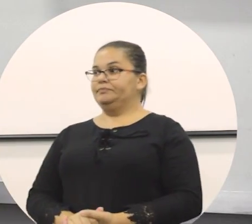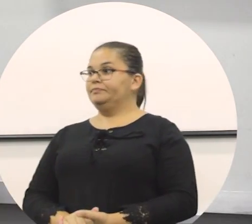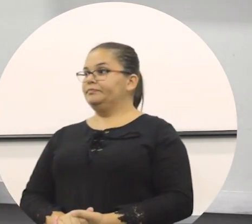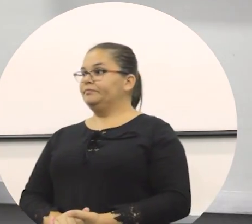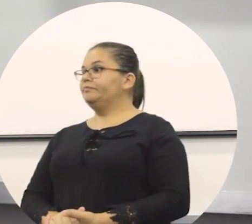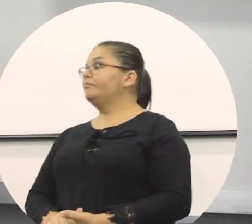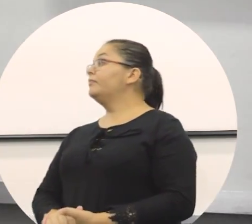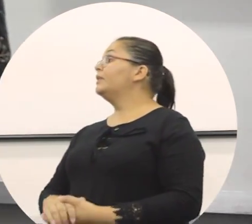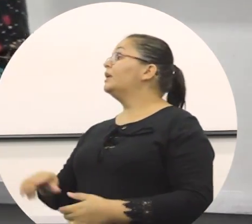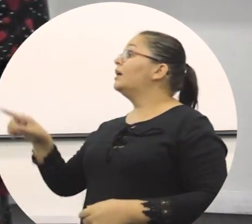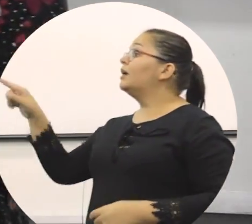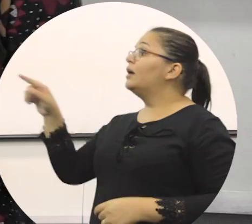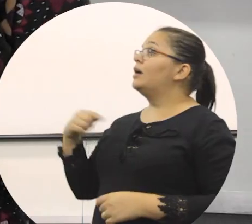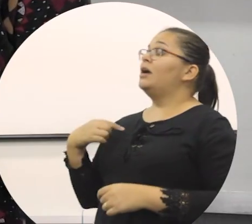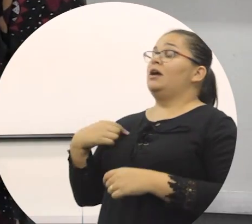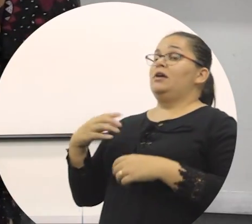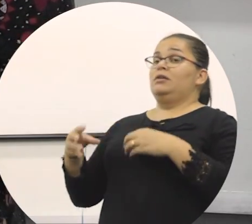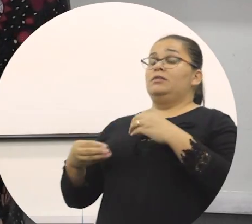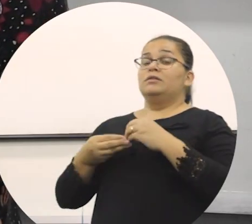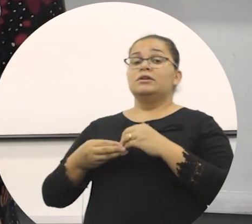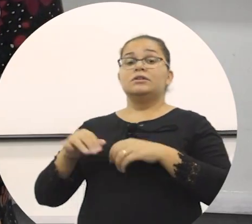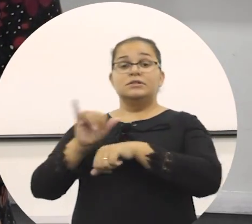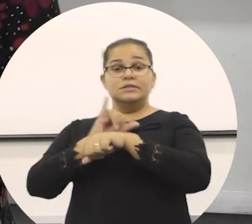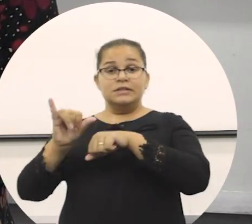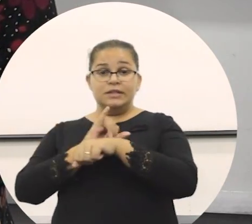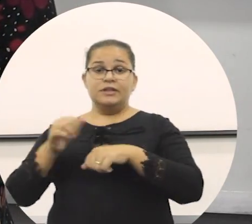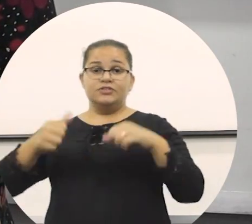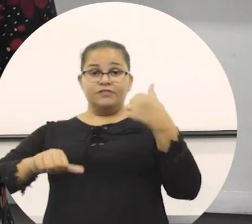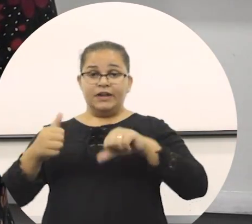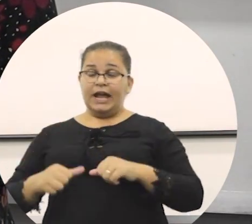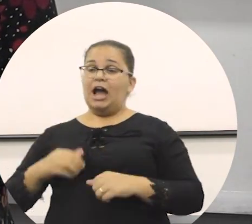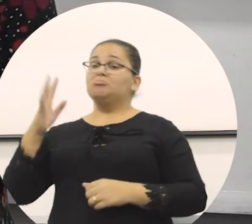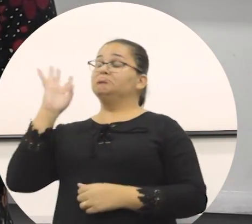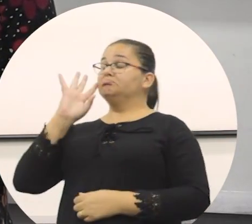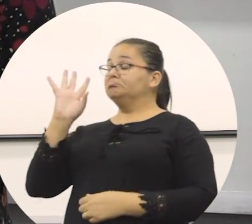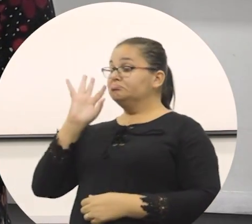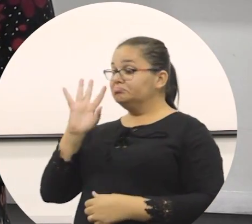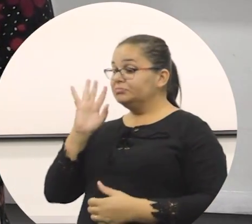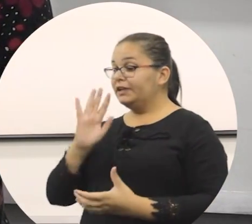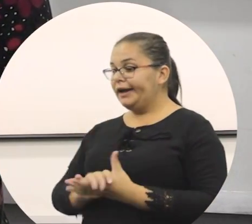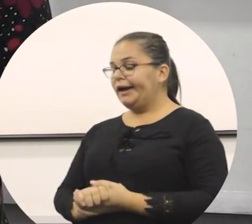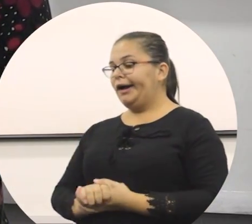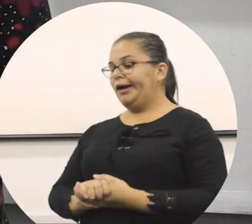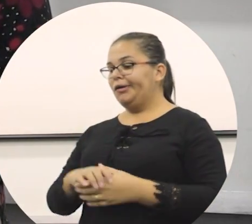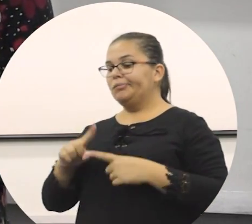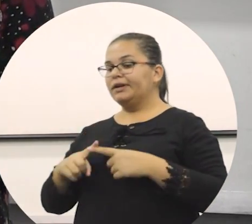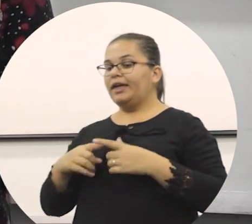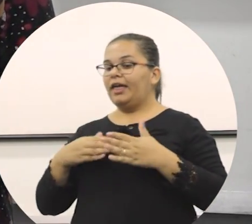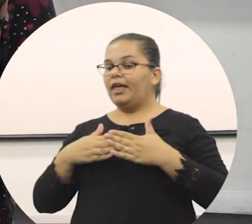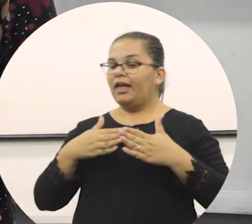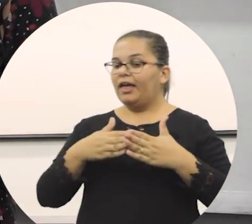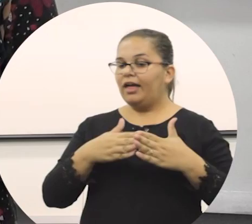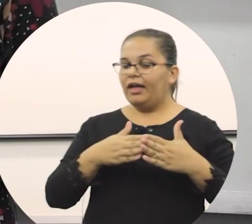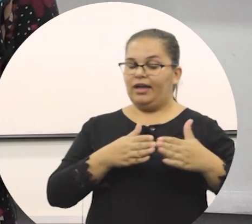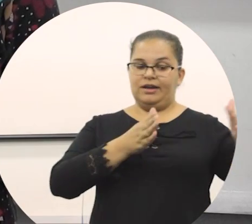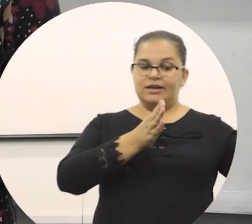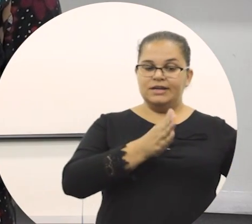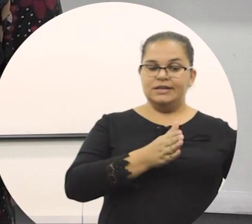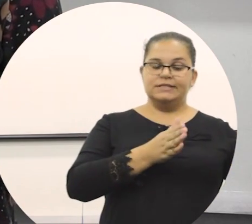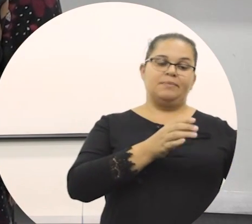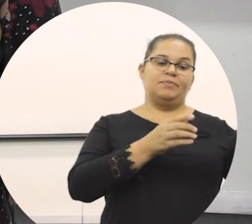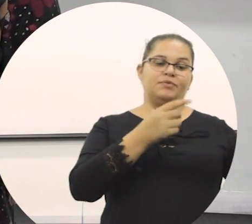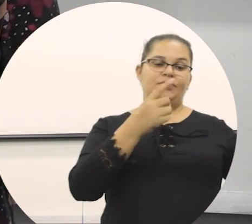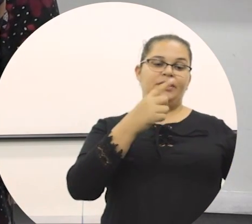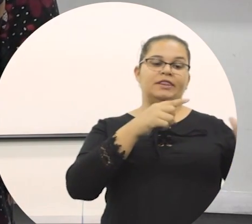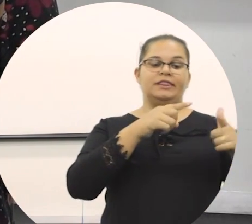E esse instrumento de avaliação também é bem bacana, porque a gente conseguiu delimitar níveis, né, de proficiência com língua